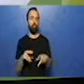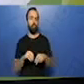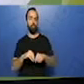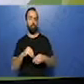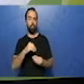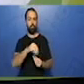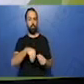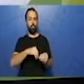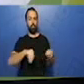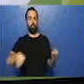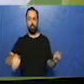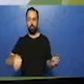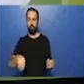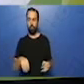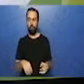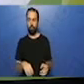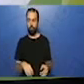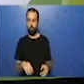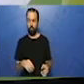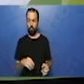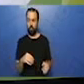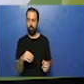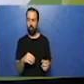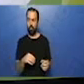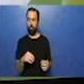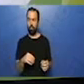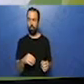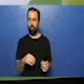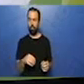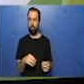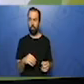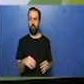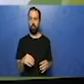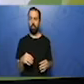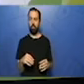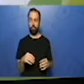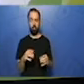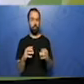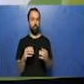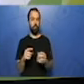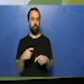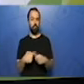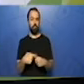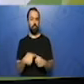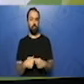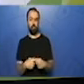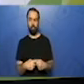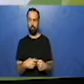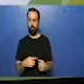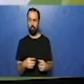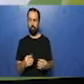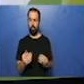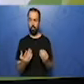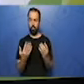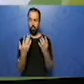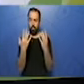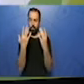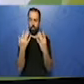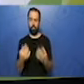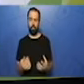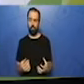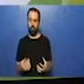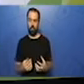em um equipamento denominado câmara de poeira ou chicana. Então, aqui nós temos, né, o modelo da